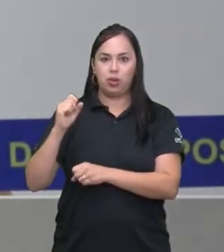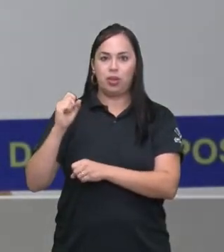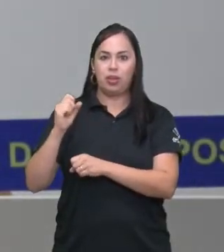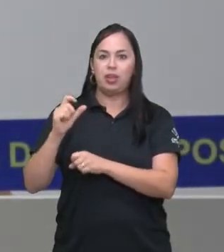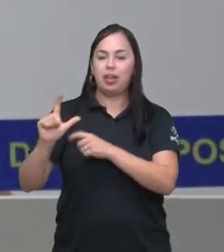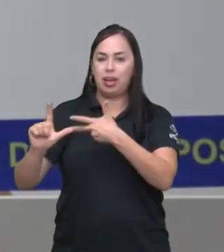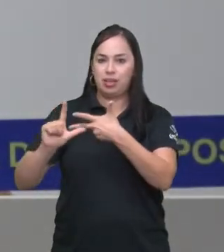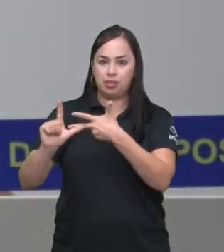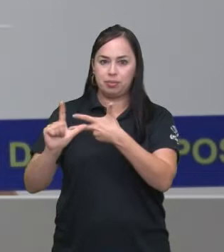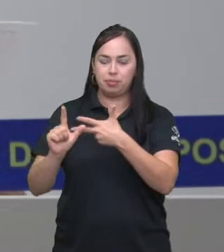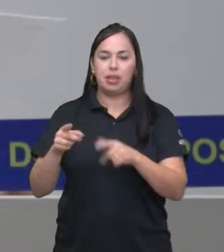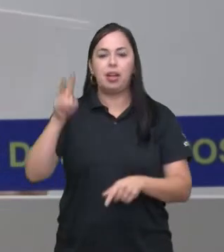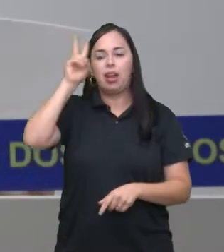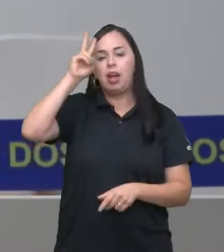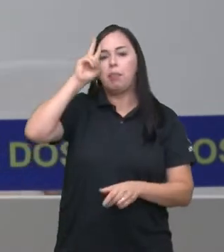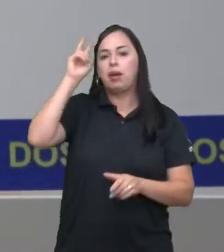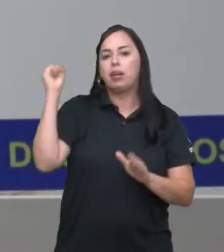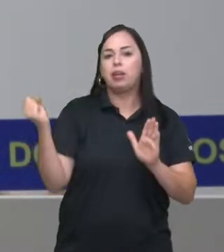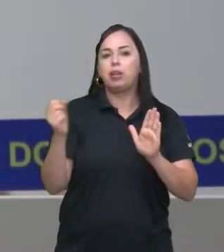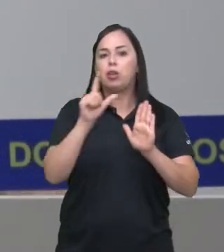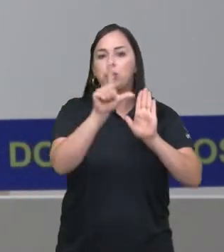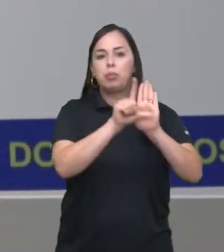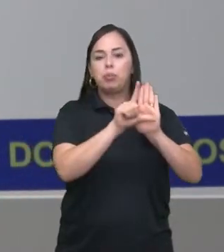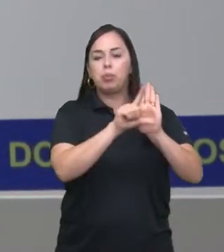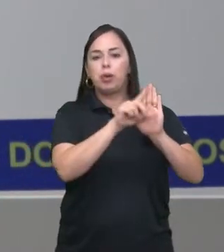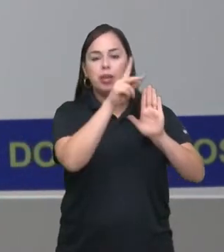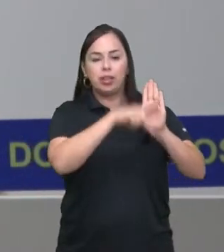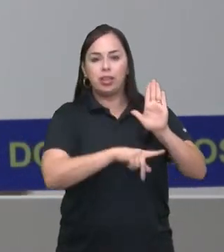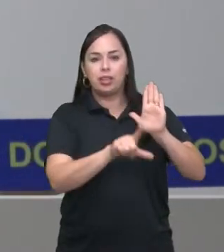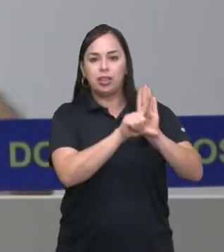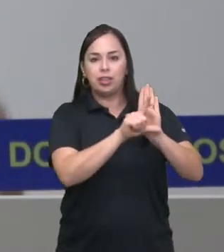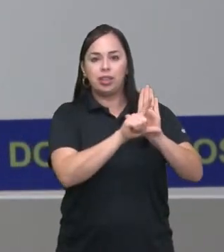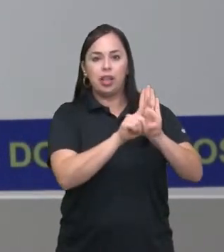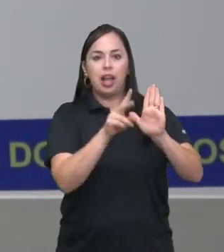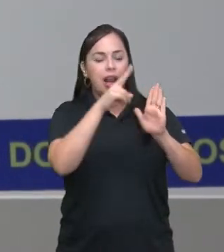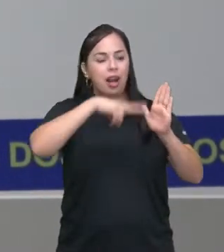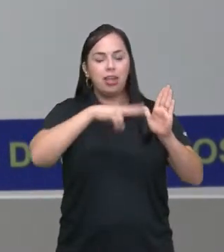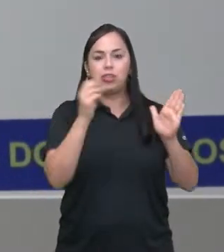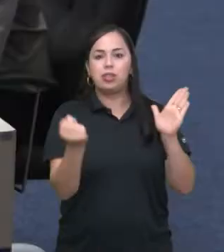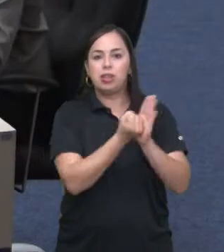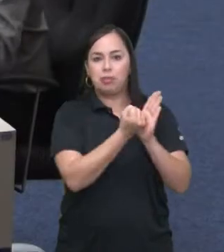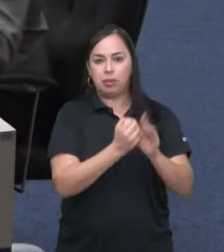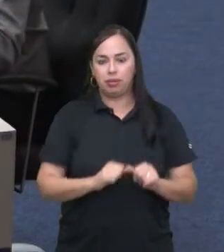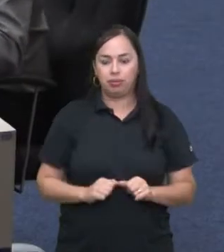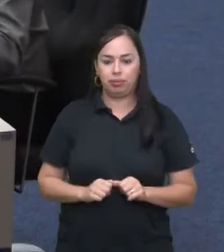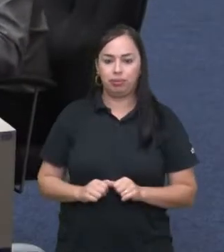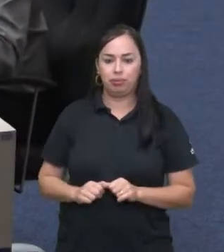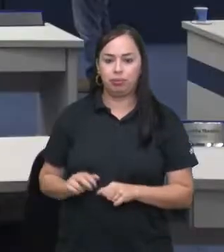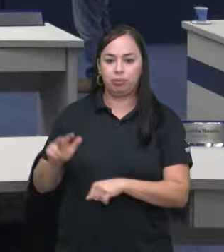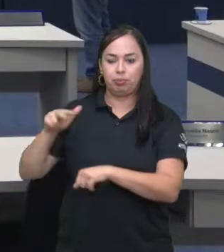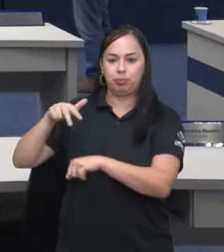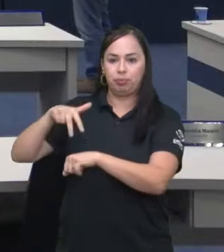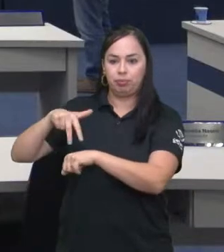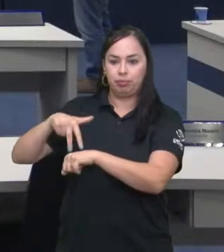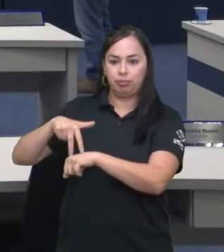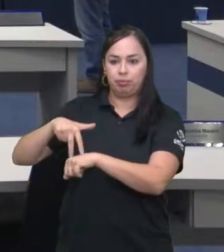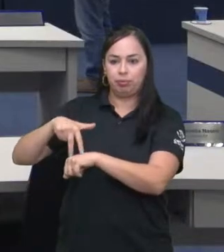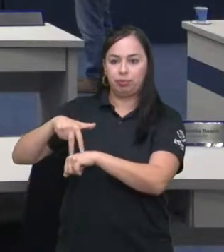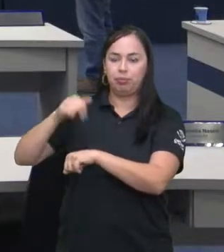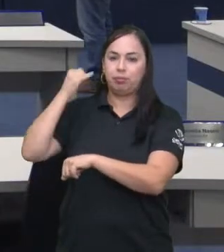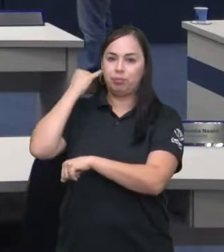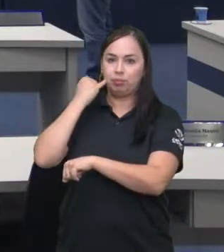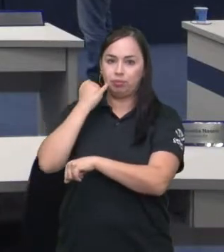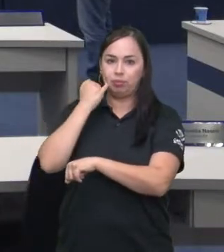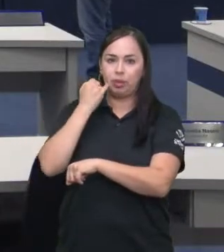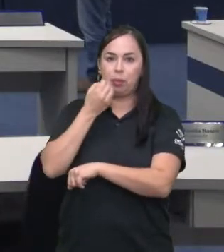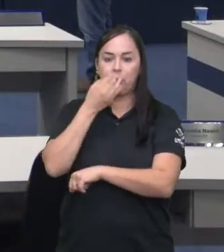dos projetos será de forma simbólica. Com a palavra, vereador José Luiz. Senhor presidente, boa tarde a